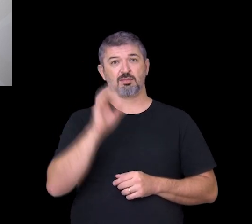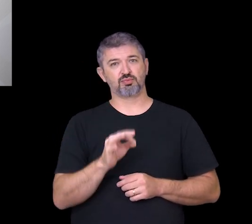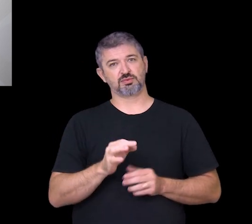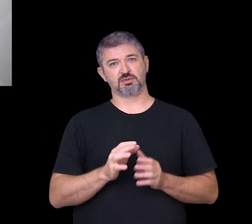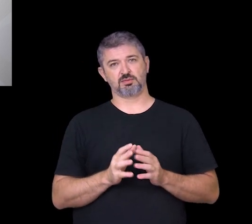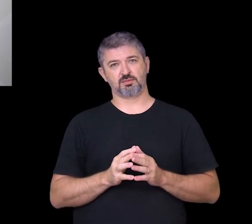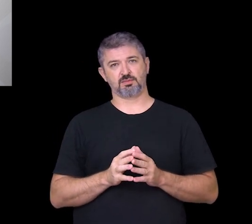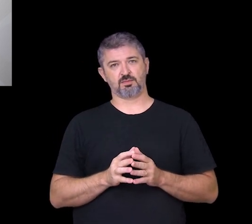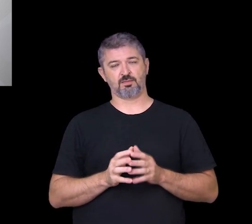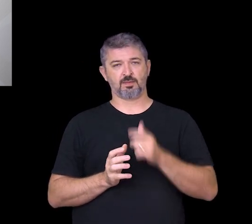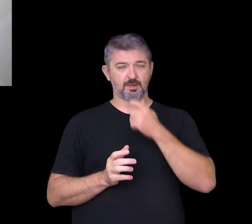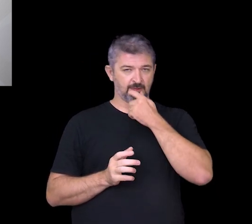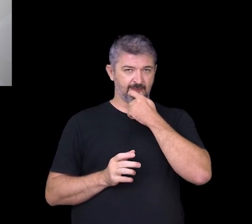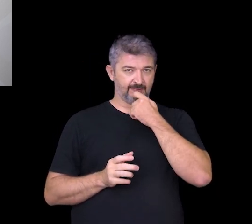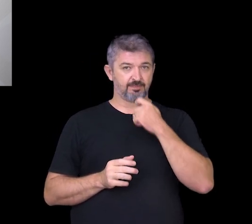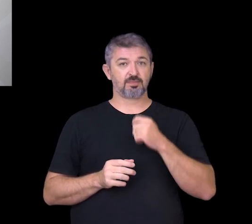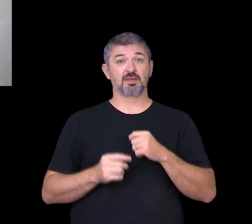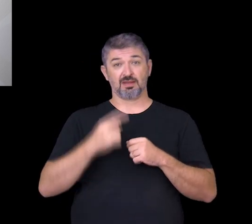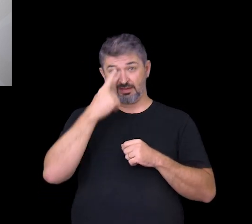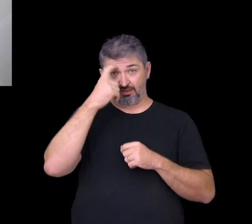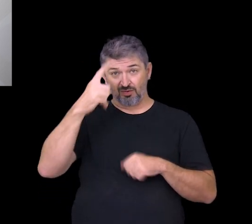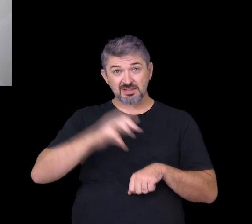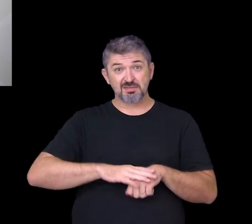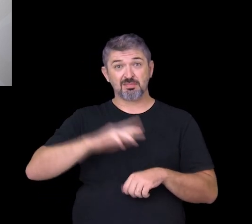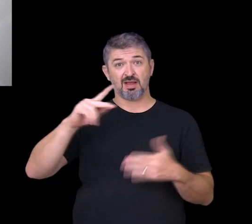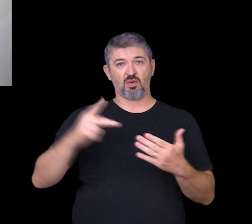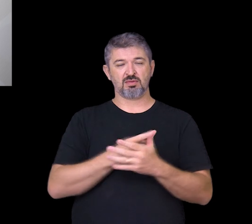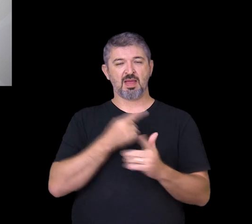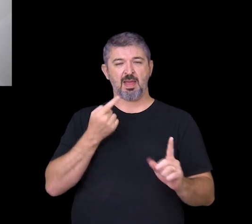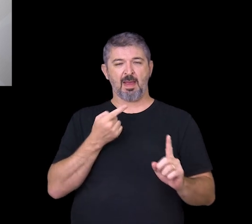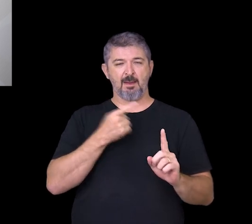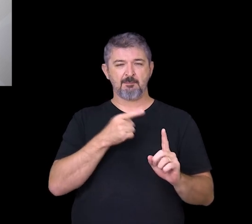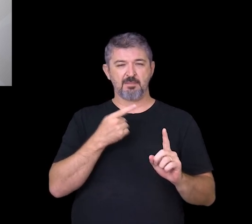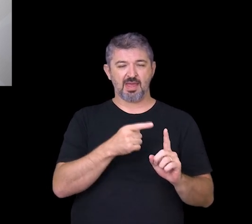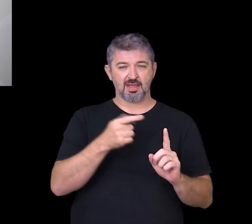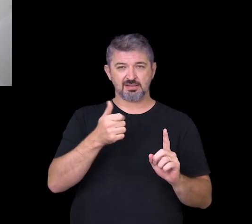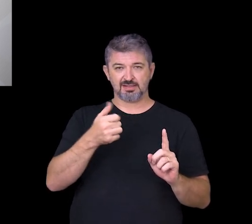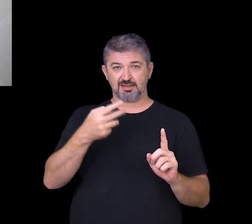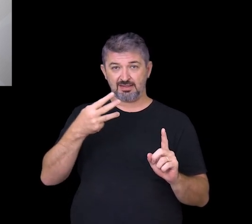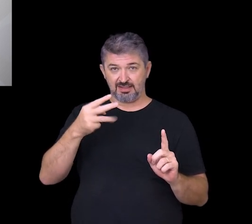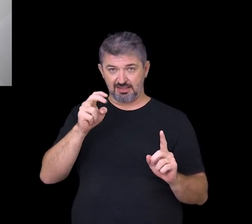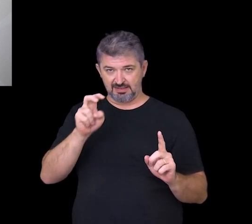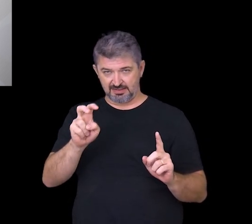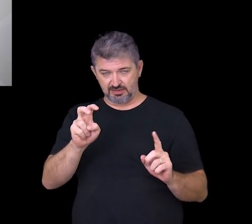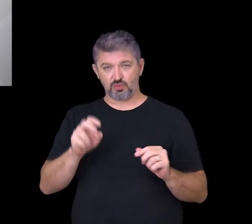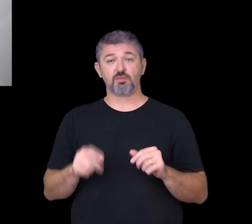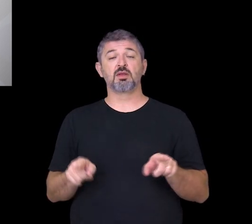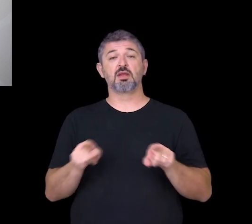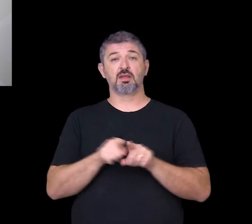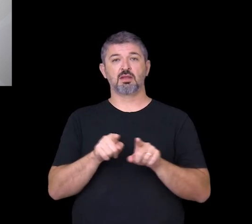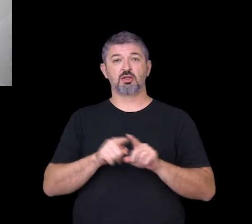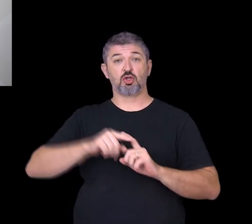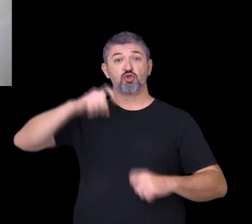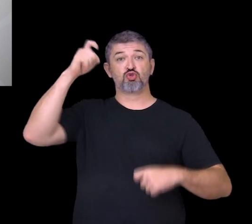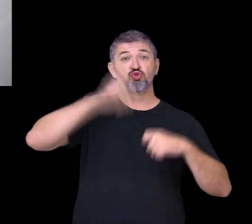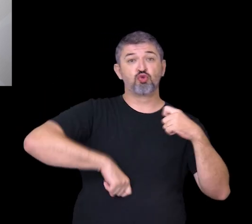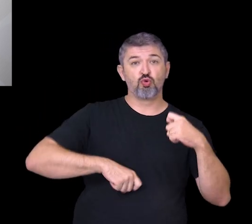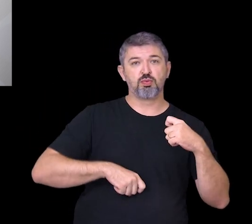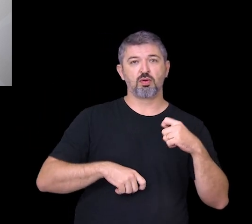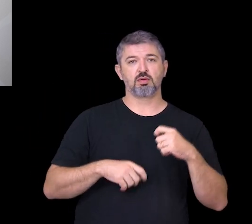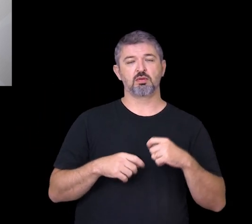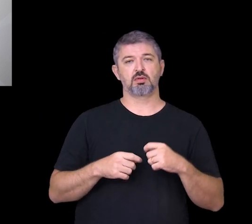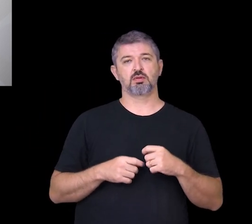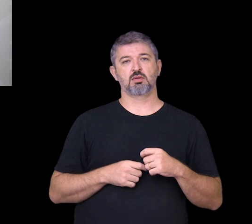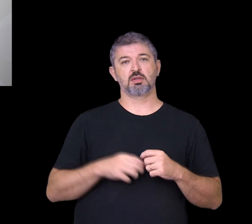total, 38,4%. Sendo as violências mais comuns as de ameaça, 135 casos, e as ameaças de